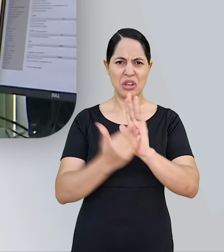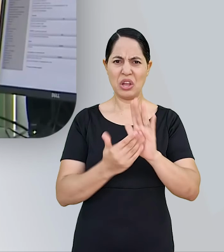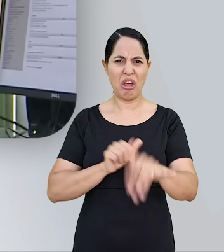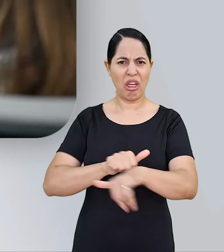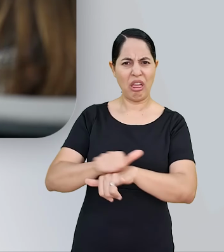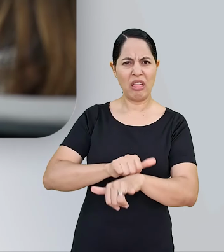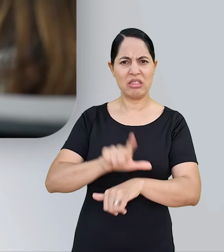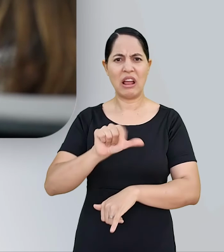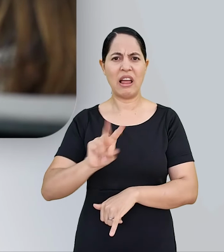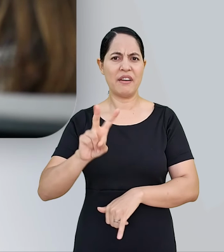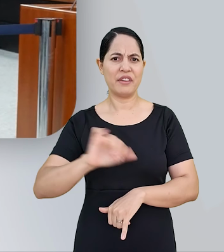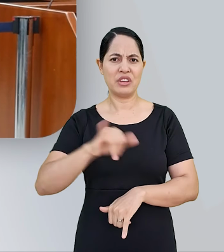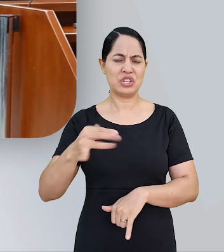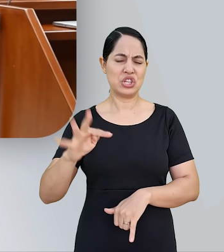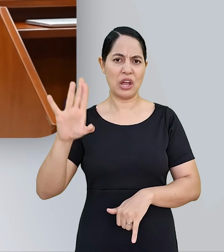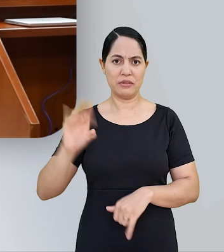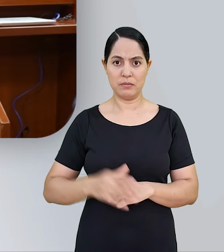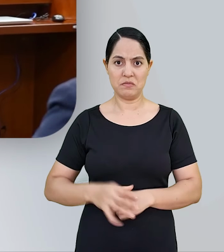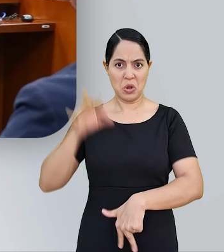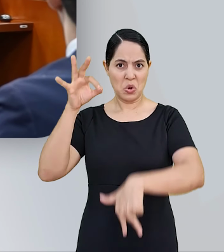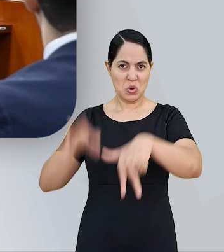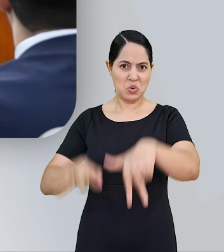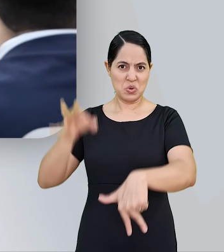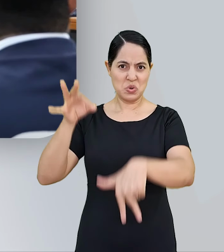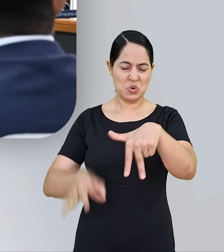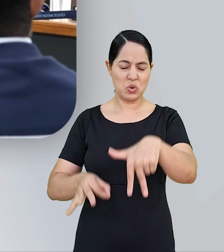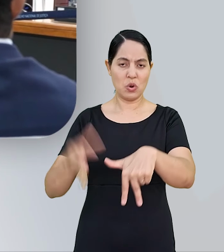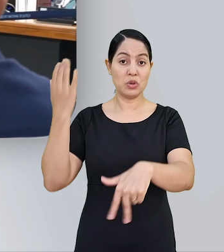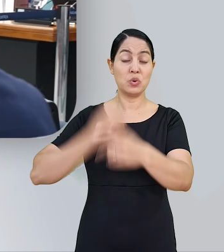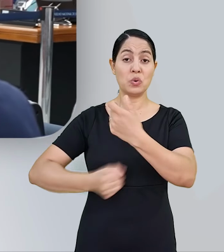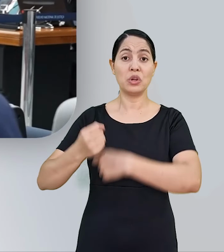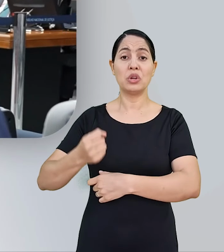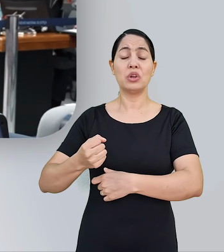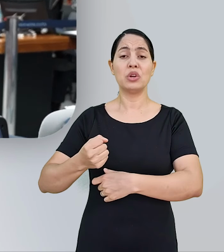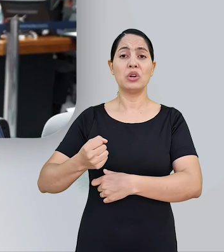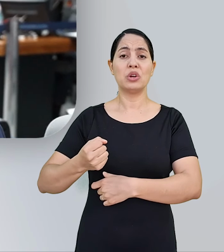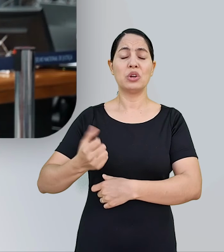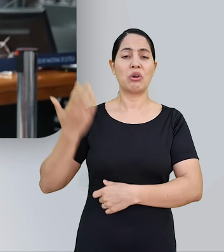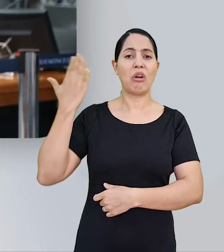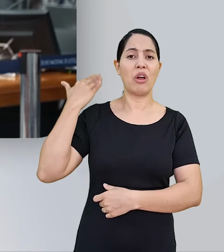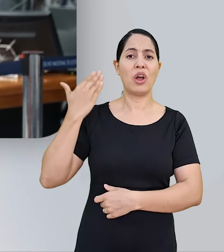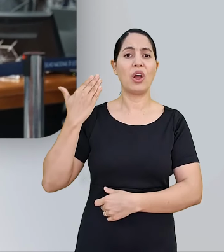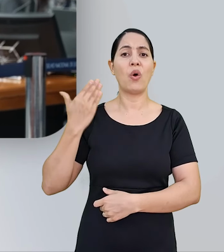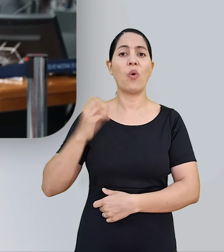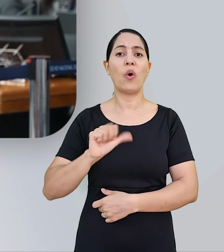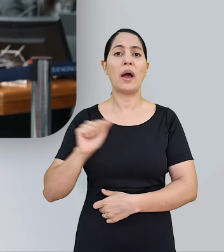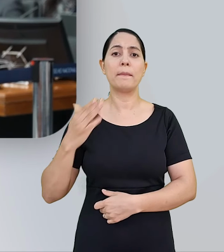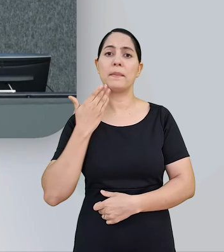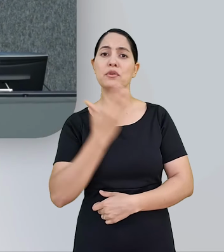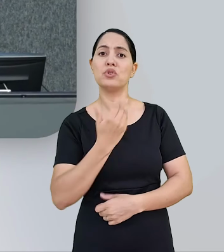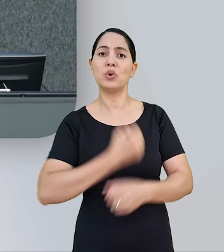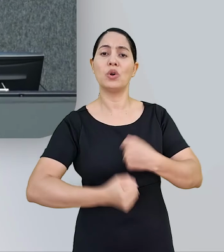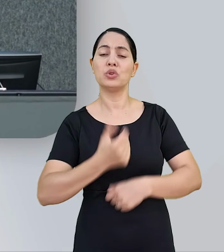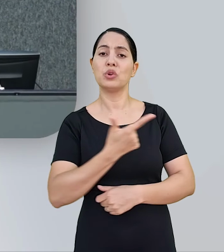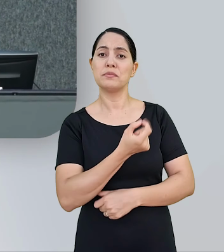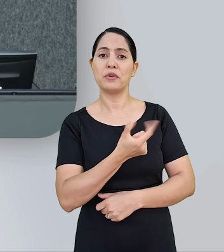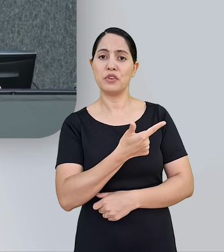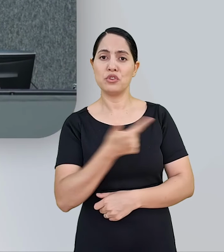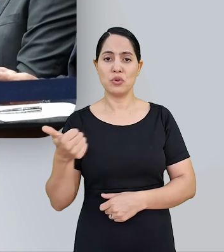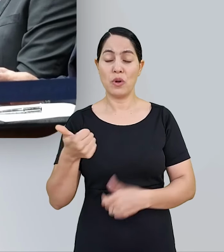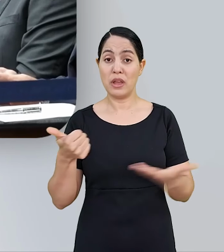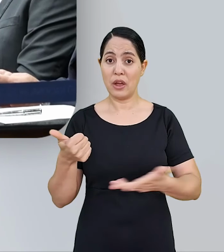Jato. A ação contra o ex-juiz foi apresentada pela OAB em 2021 e agora teve a decisão confirmada pelo Conselho Nacional